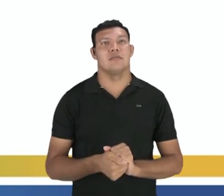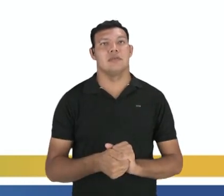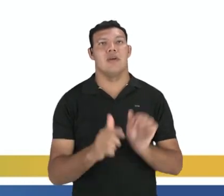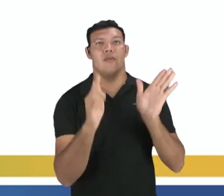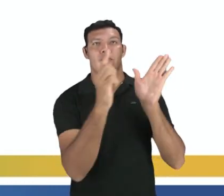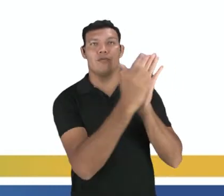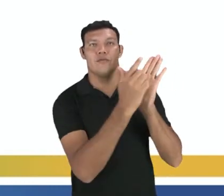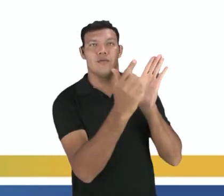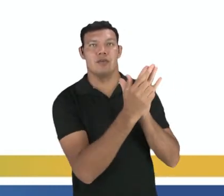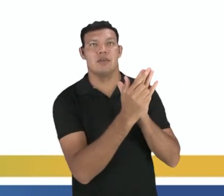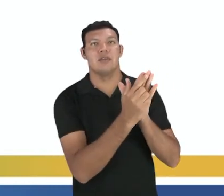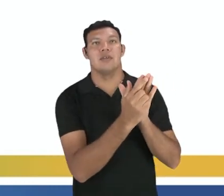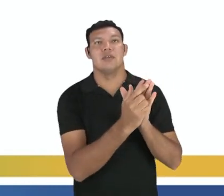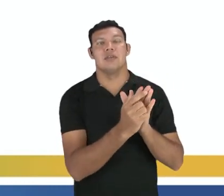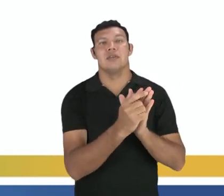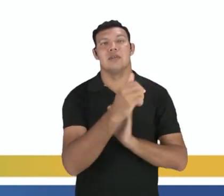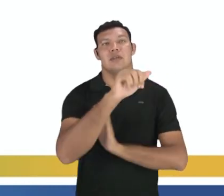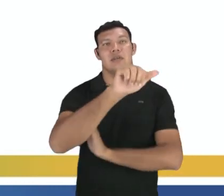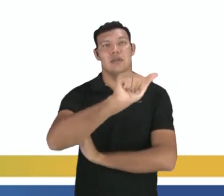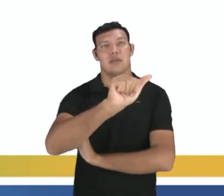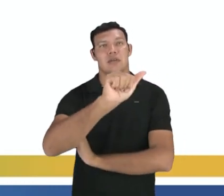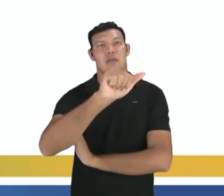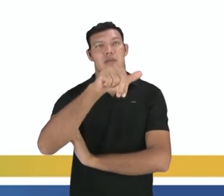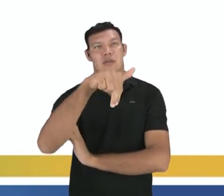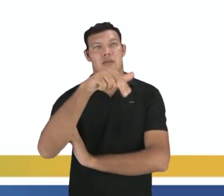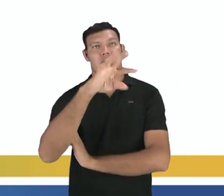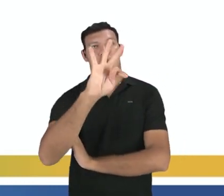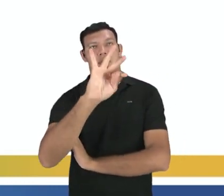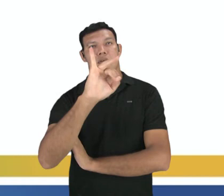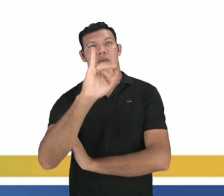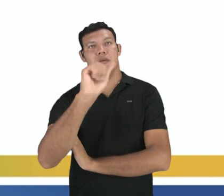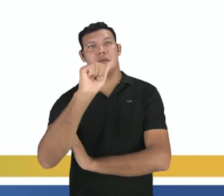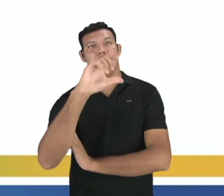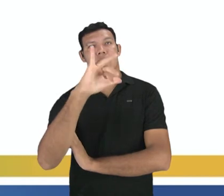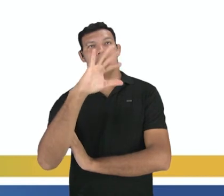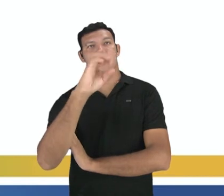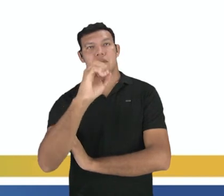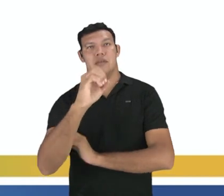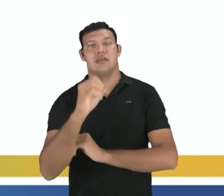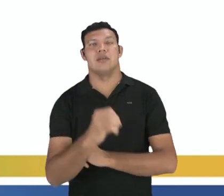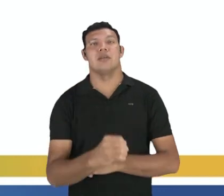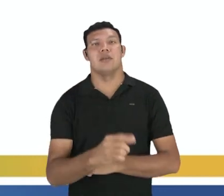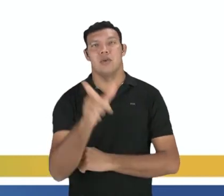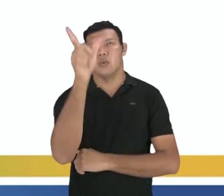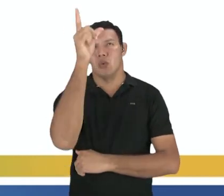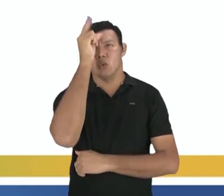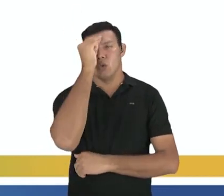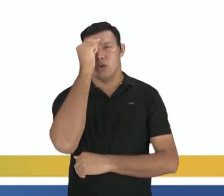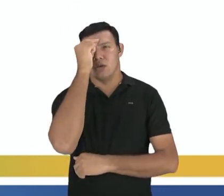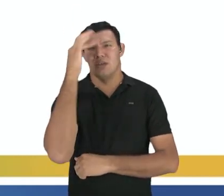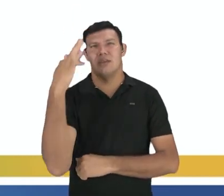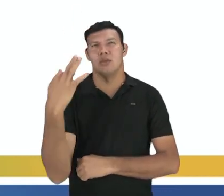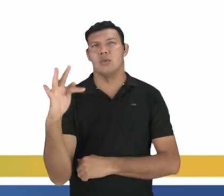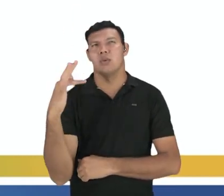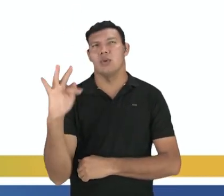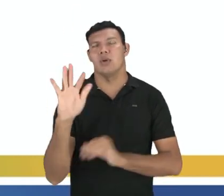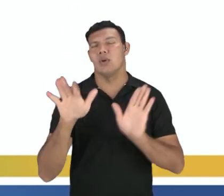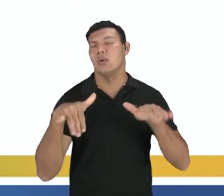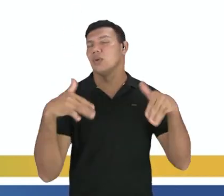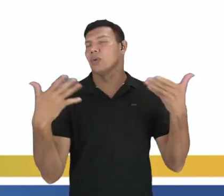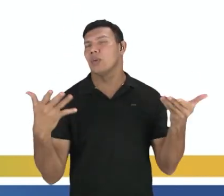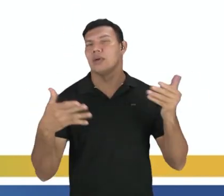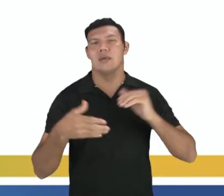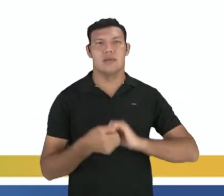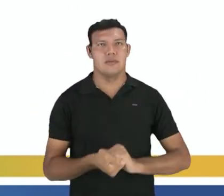das azias? Então, qual é a função, né, quando a gente está com azia? Qual é a função de a gente utilizar um